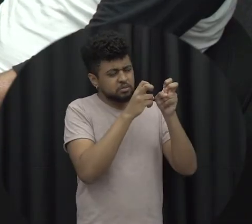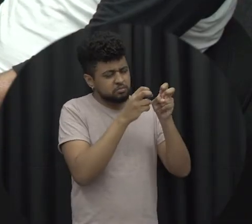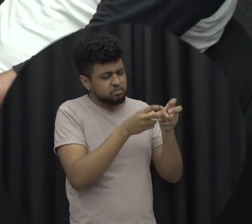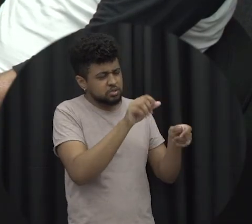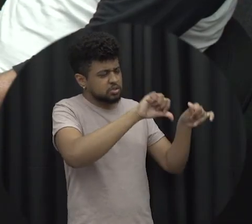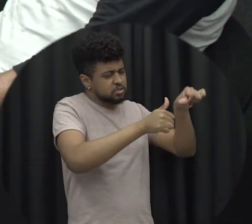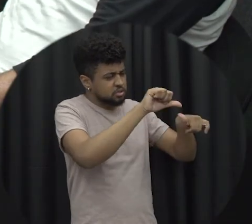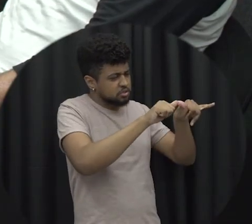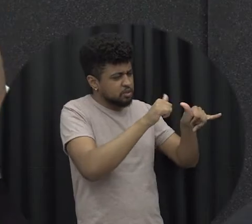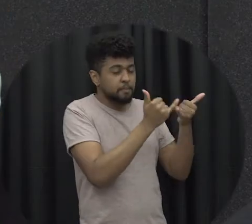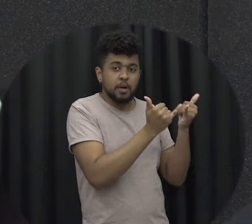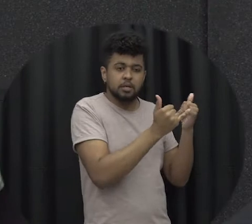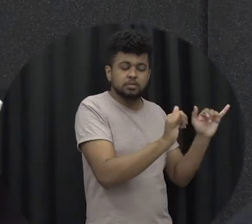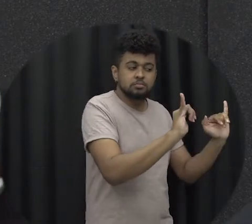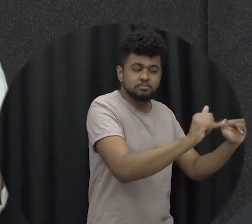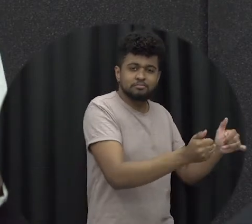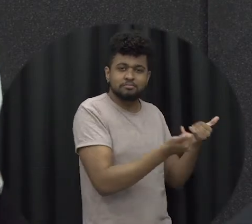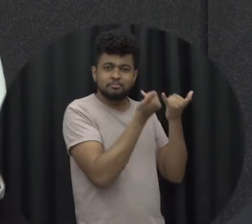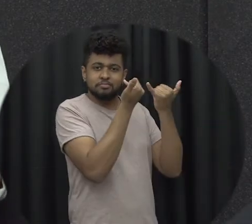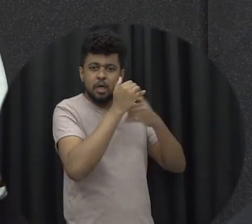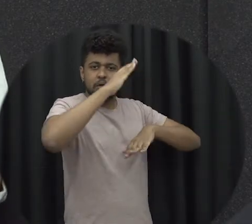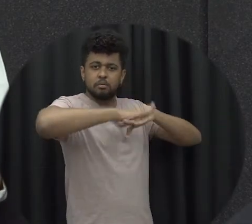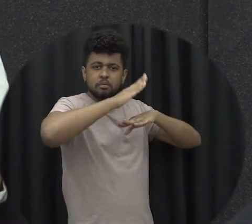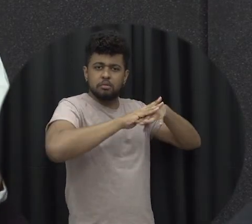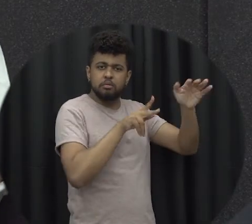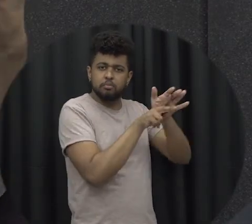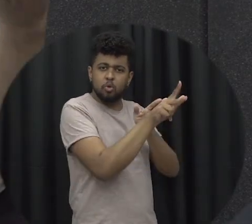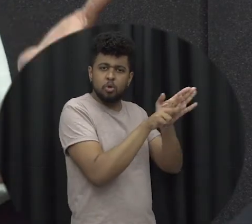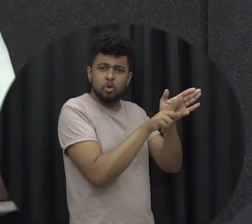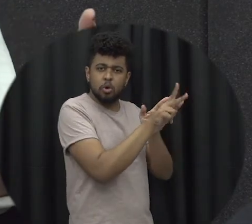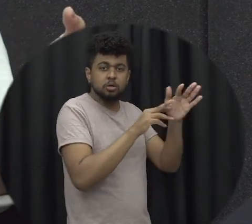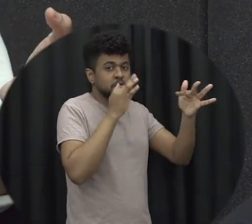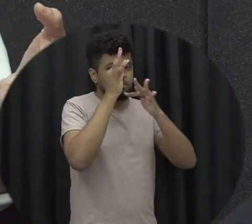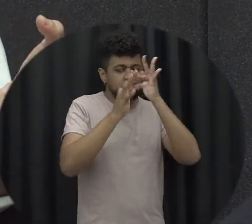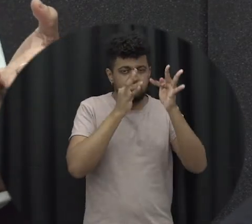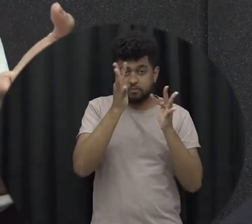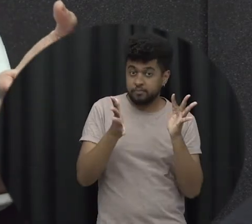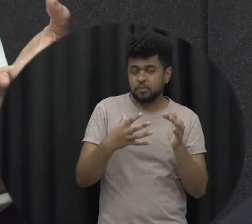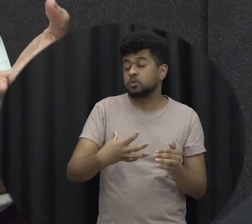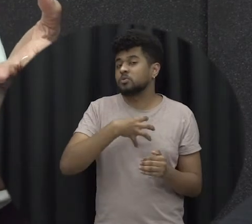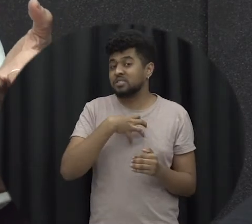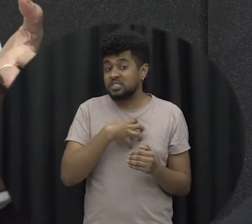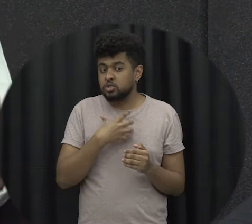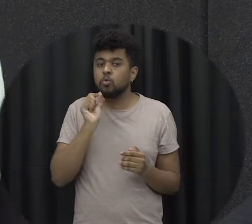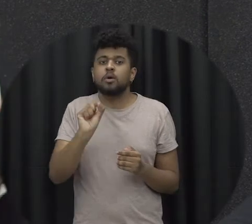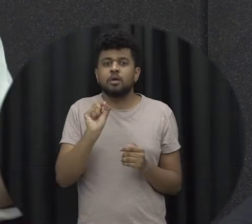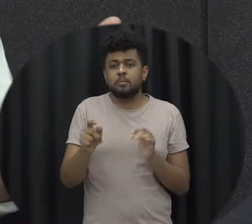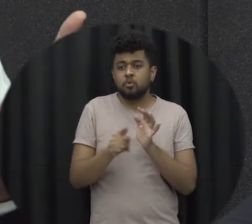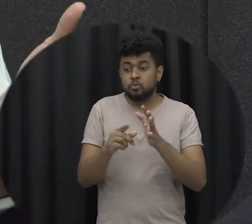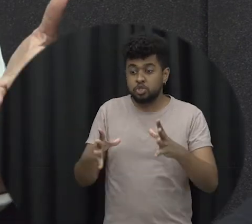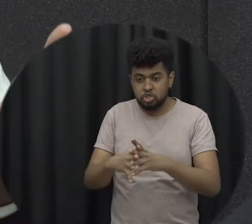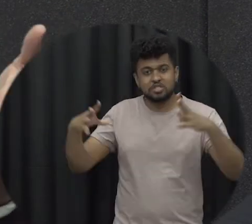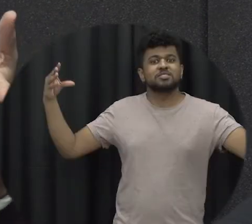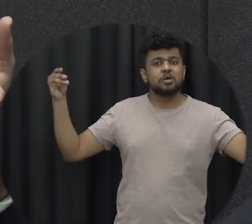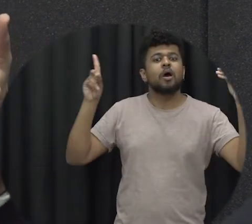aquilo serve de um sinal para alguma função biológica da planta. Então, no sentido da extinção, é um